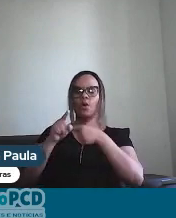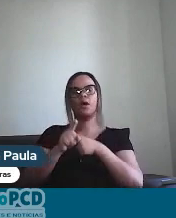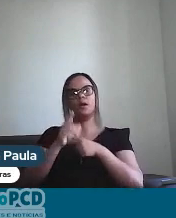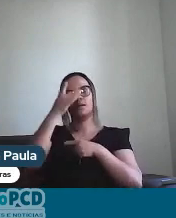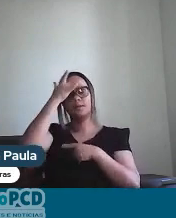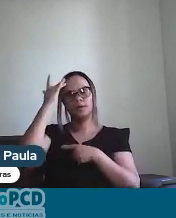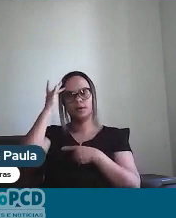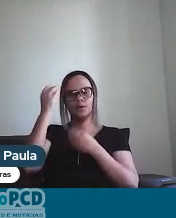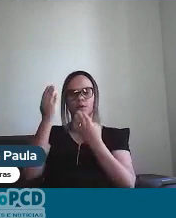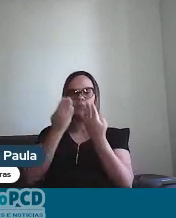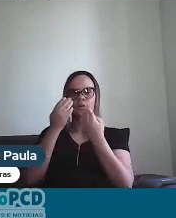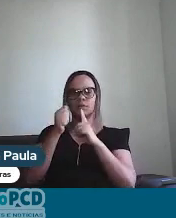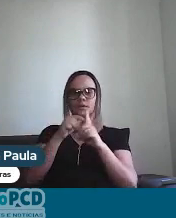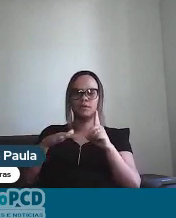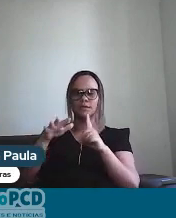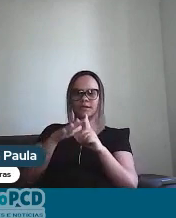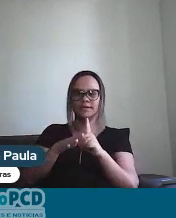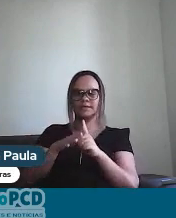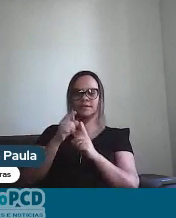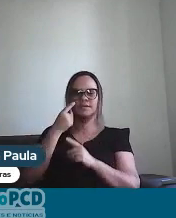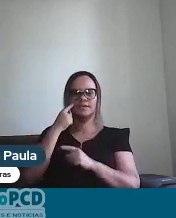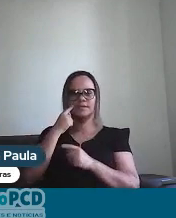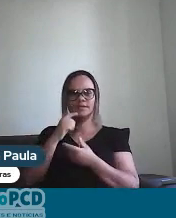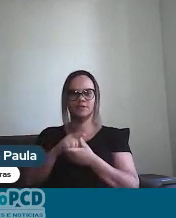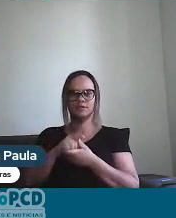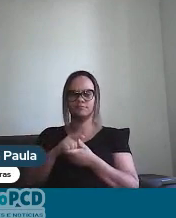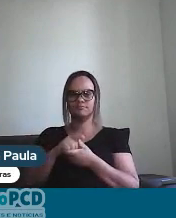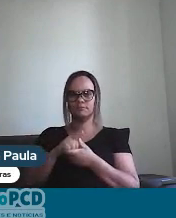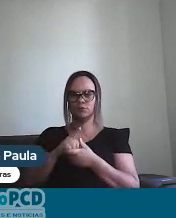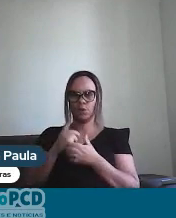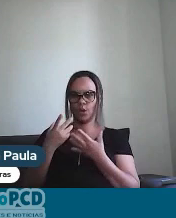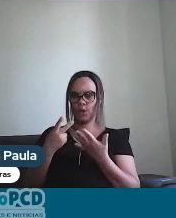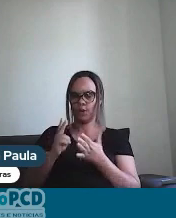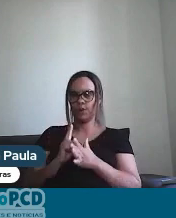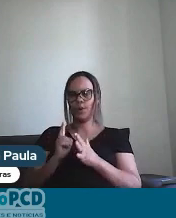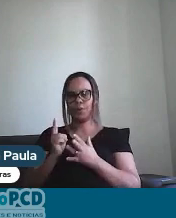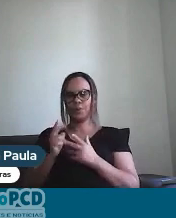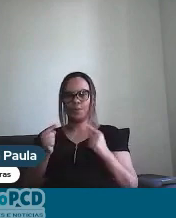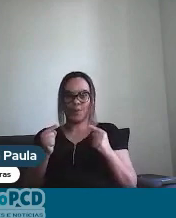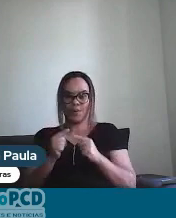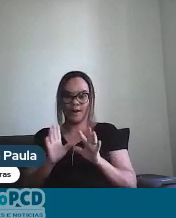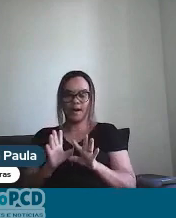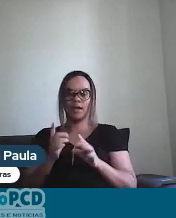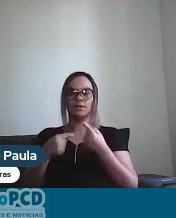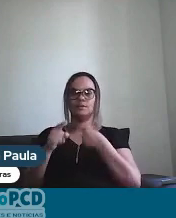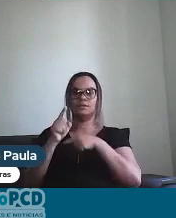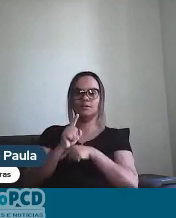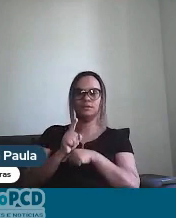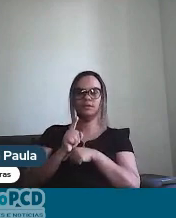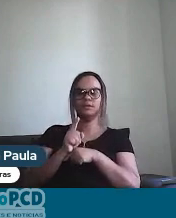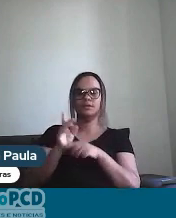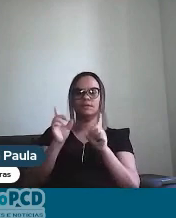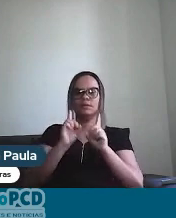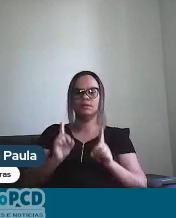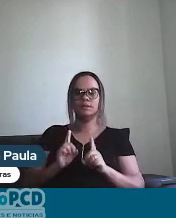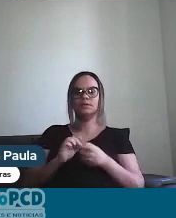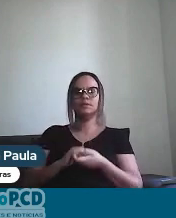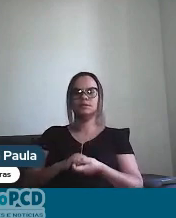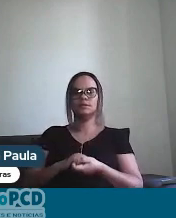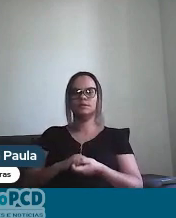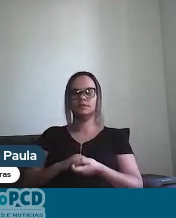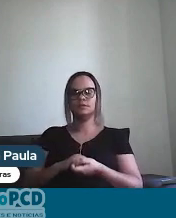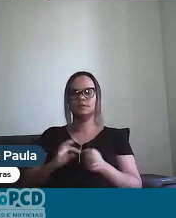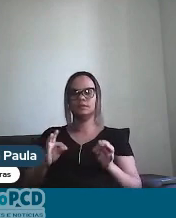deficiência psicossocial. Vocês estão vendo aí, né? Não é automático. Um diagnóstico de base, ele pode gerar uma deficiência, conforme o quê?